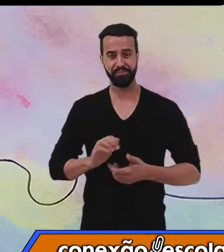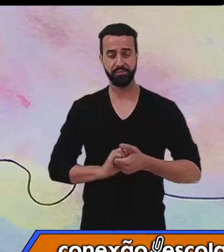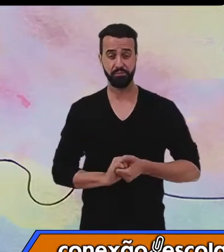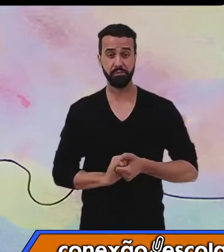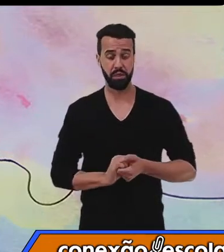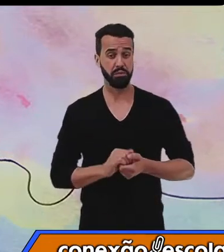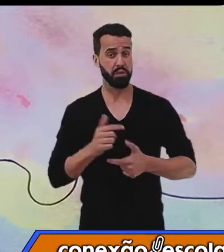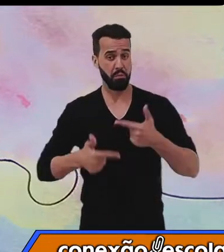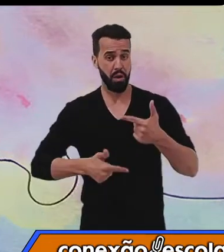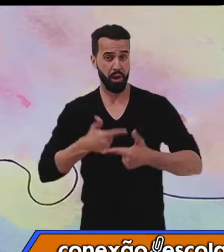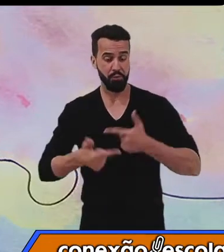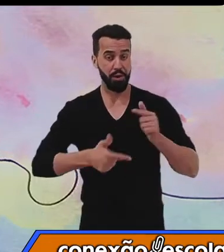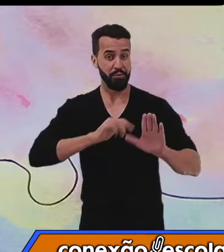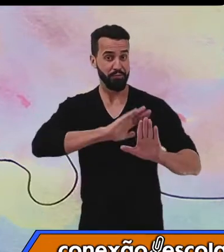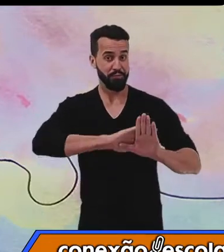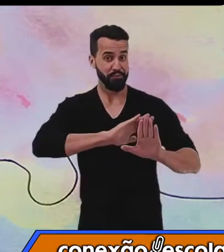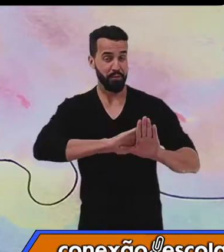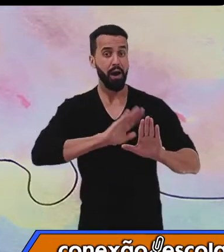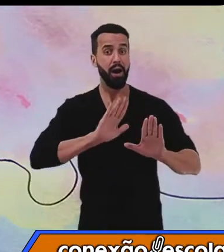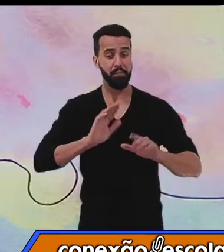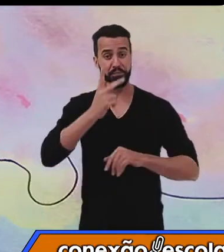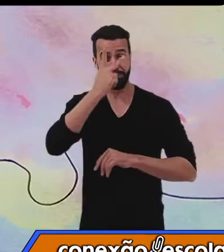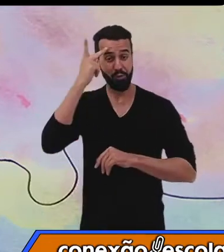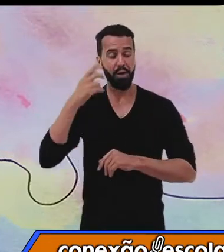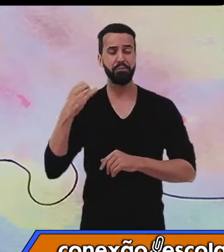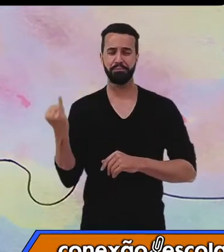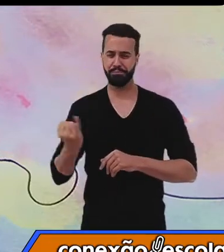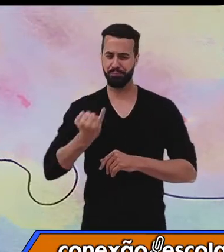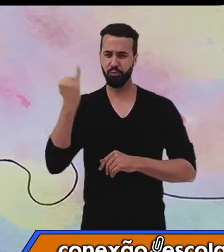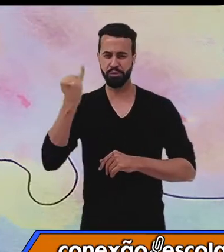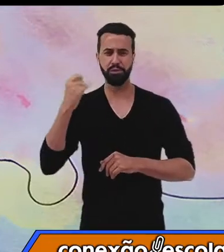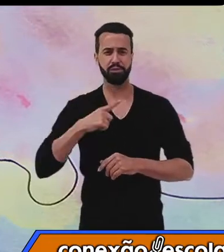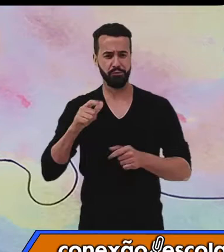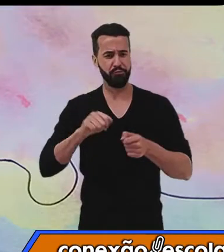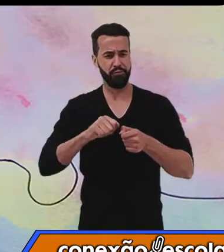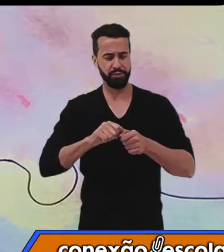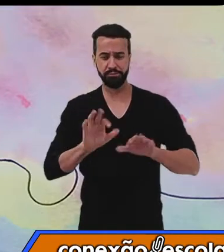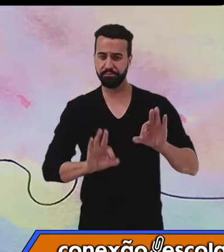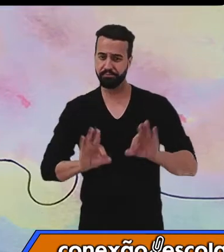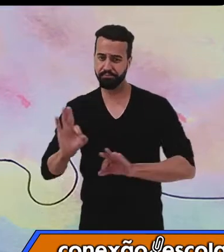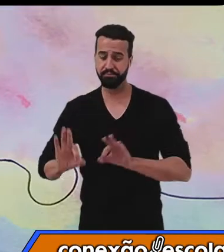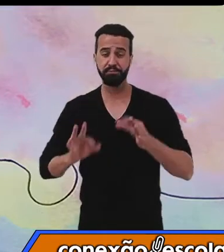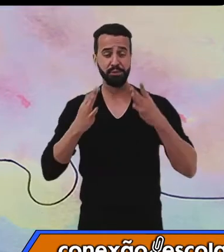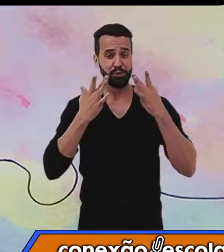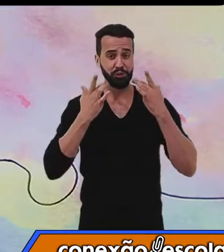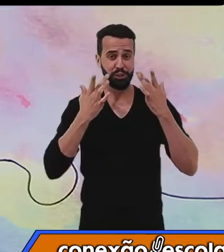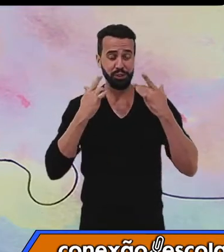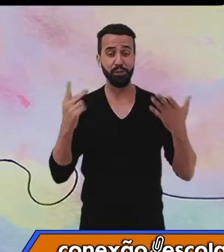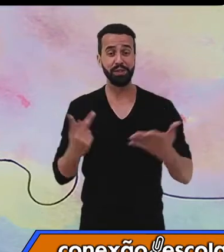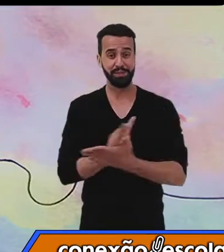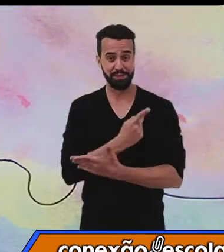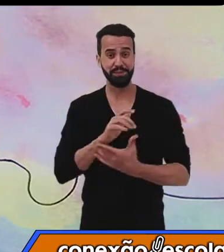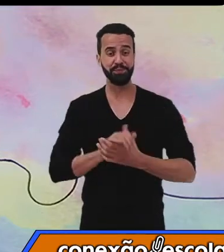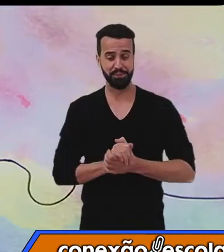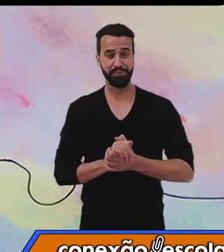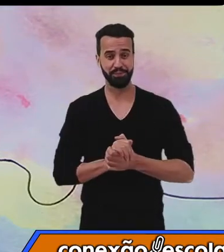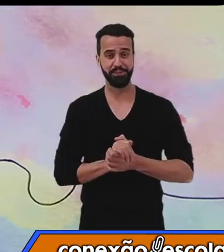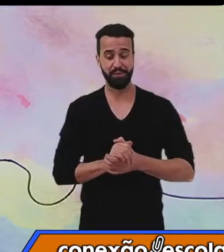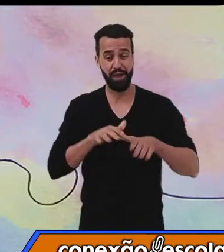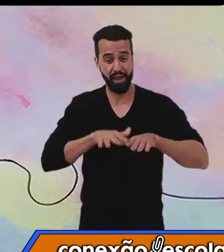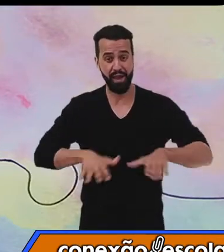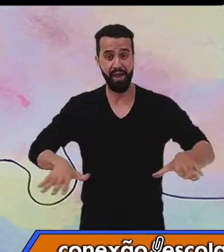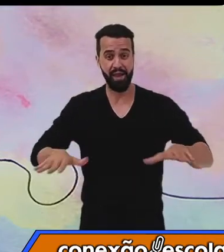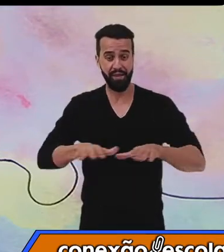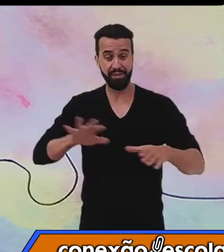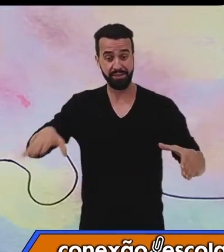não apareçam, são fundamentais para que o espetáculo se realize. Vamos aos elementos cênicos e